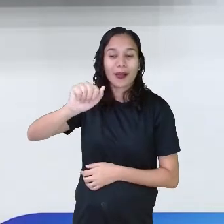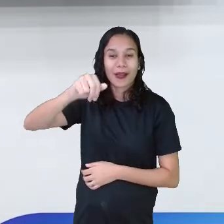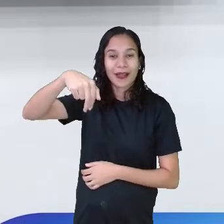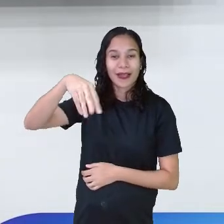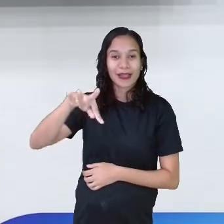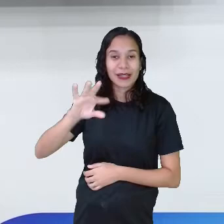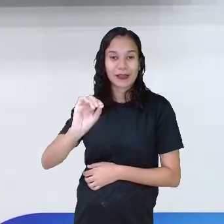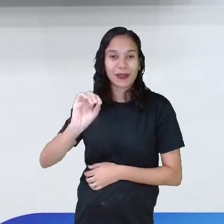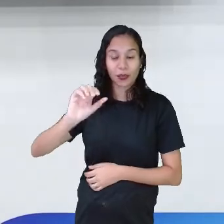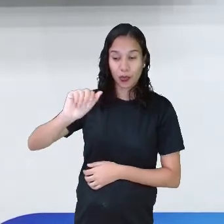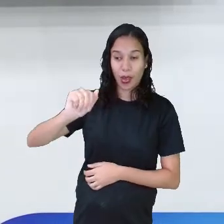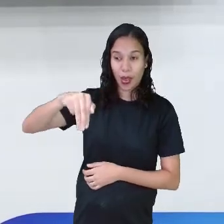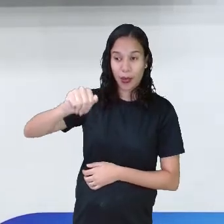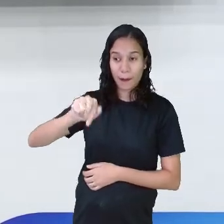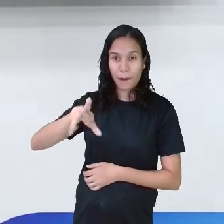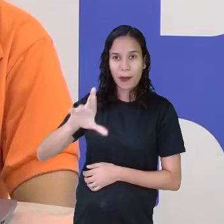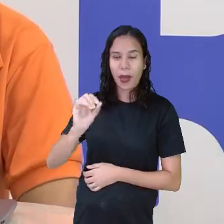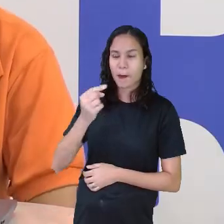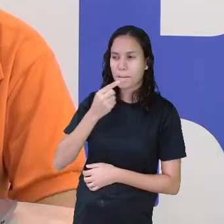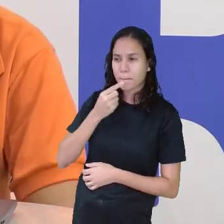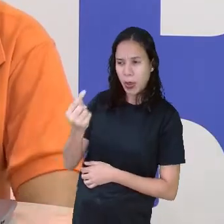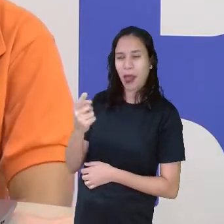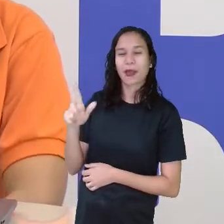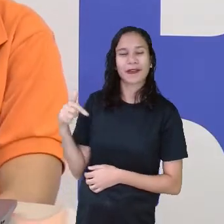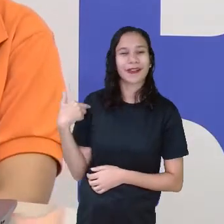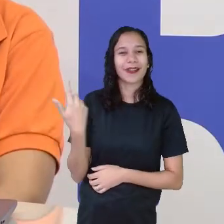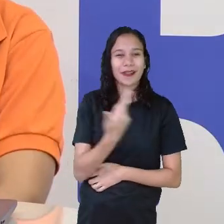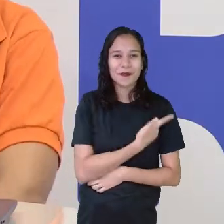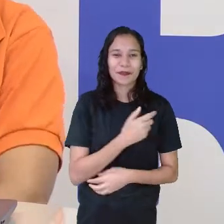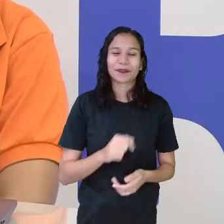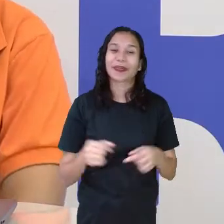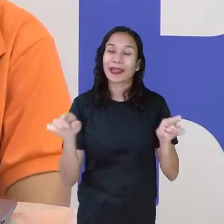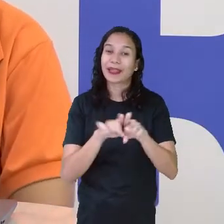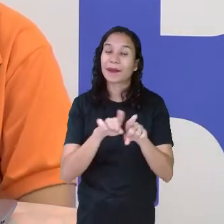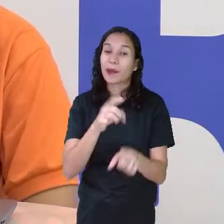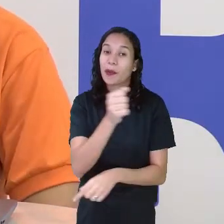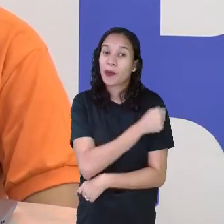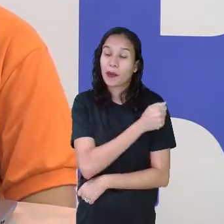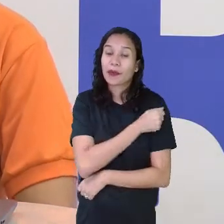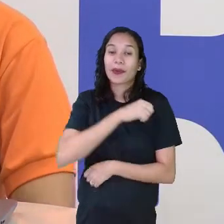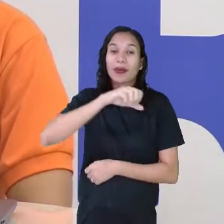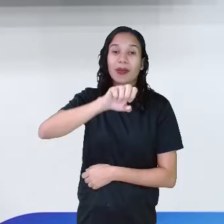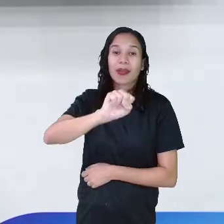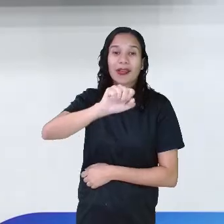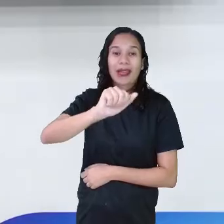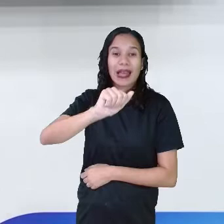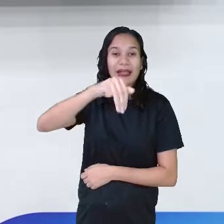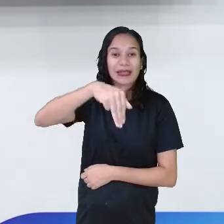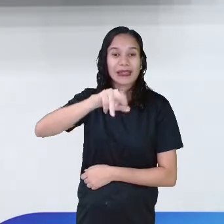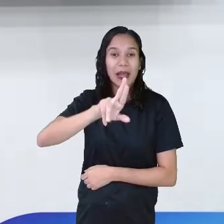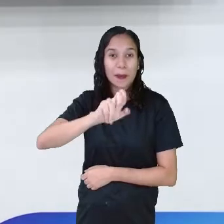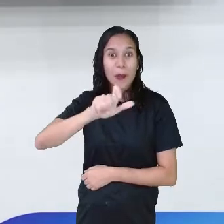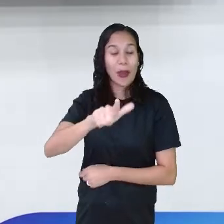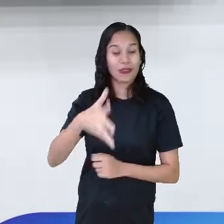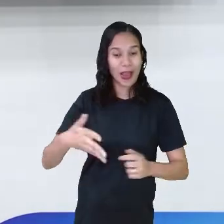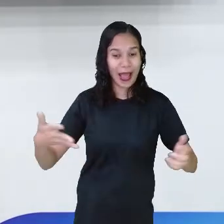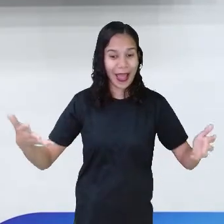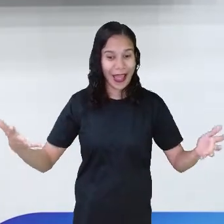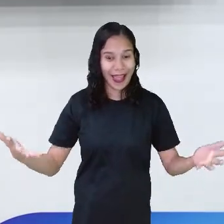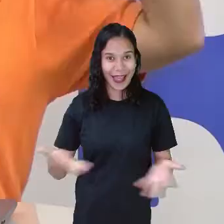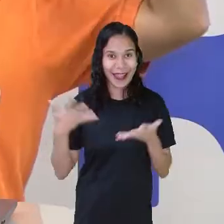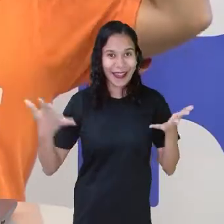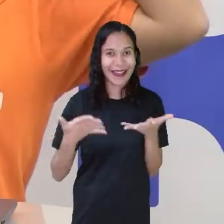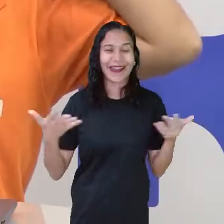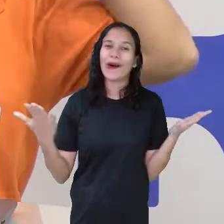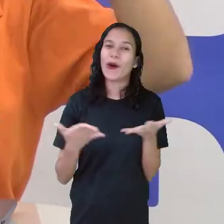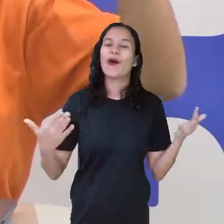Aqui pertinho da gente, né? Pertinho, Samuel também está bem-vindos. presente, ó, Muito chegou bom. agora. Já me animei, já me deu assim outro Hoje gás. a gente